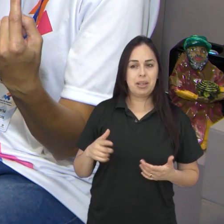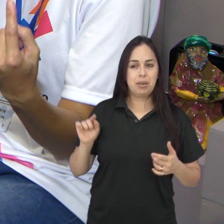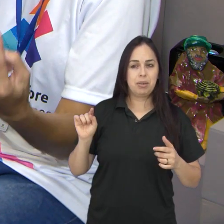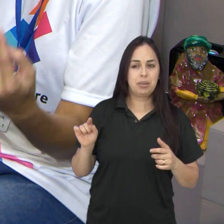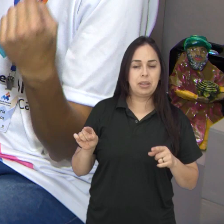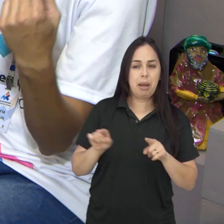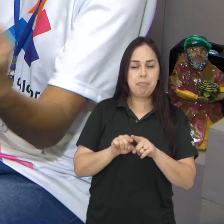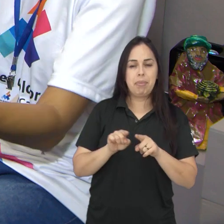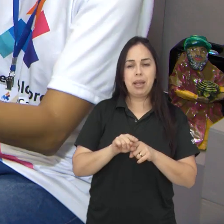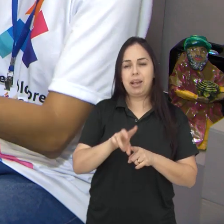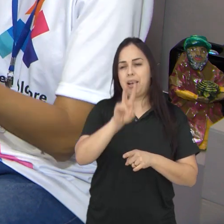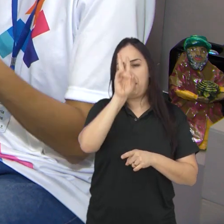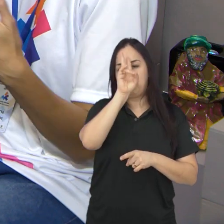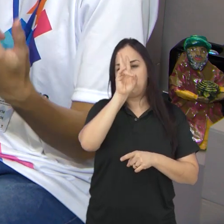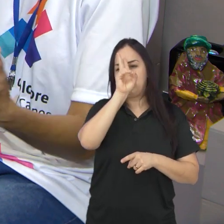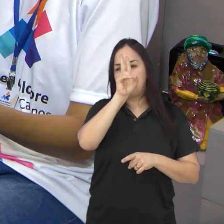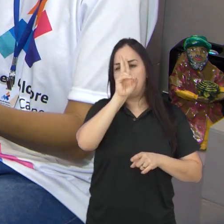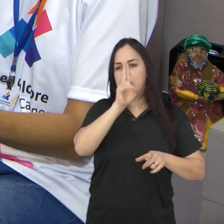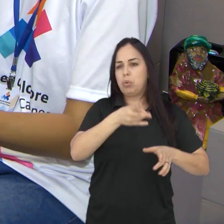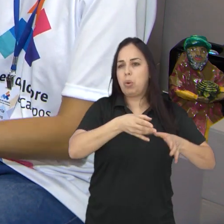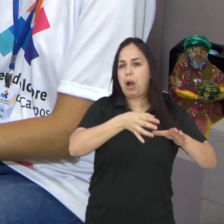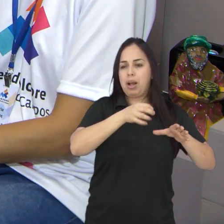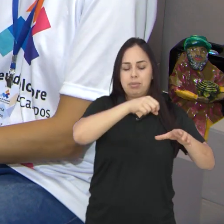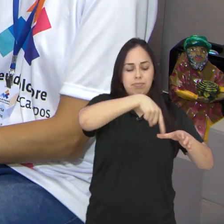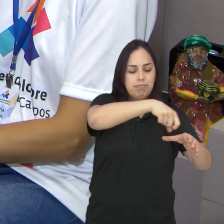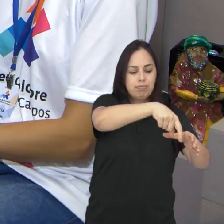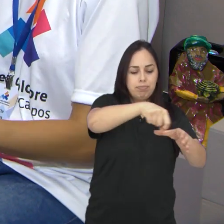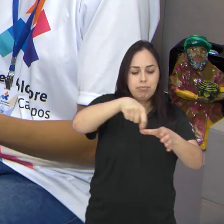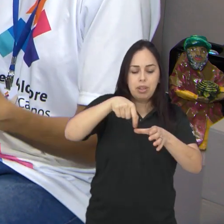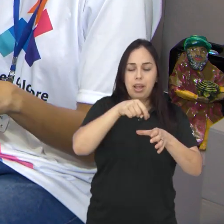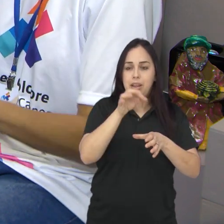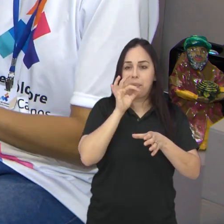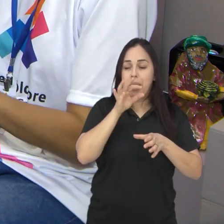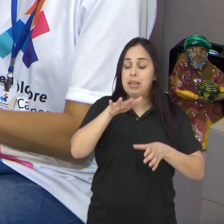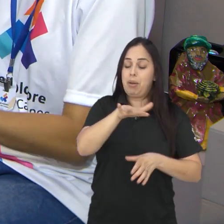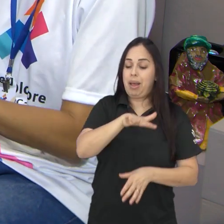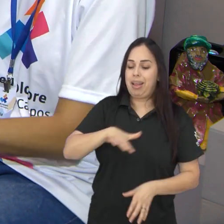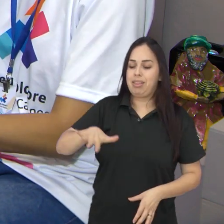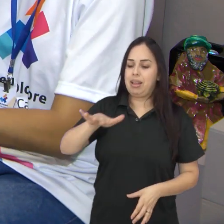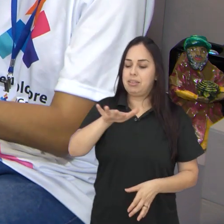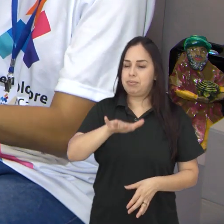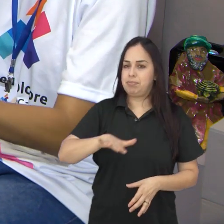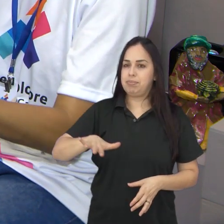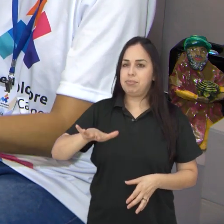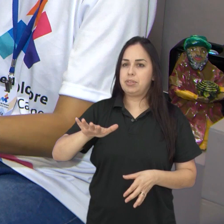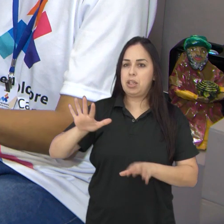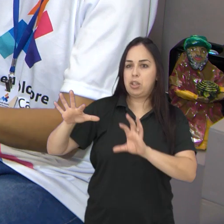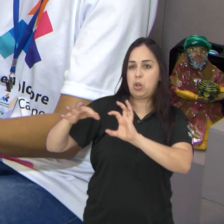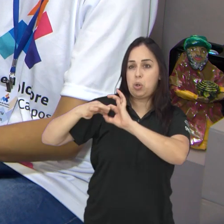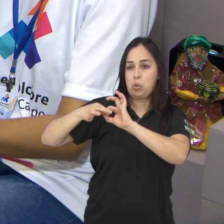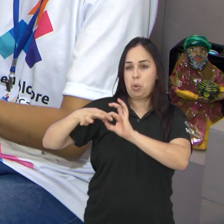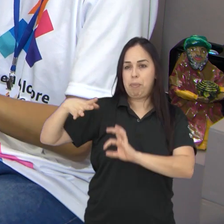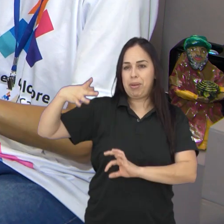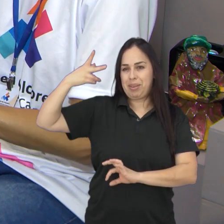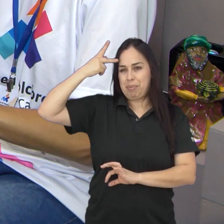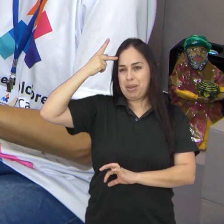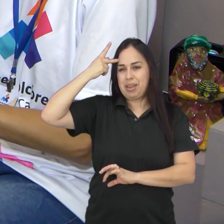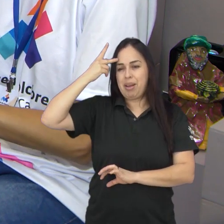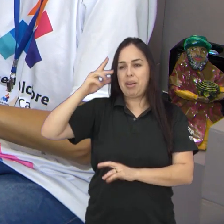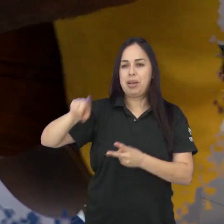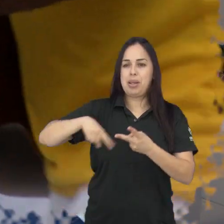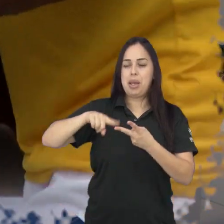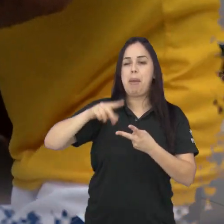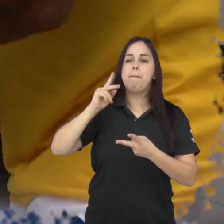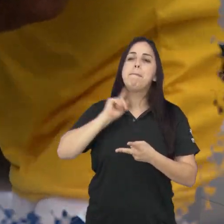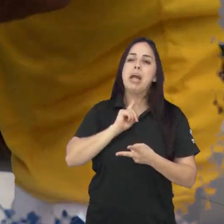muita relação com a cafeicultura da região, né? Então aqui nessa região é muito ligado São Paulo, Minas